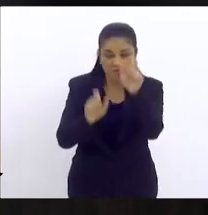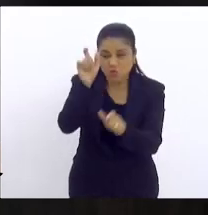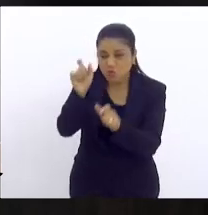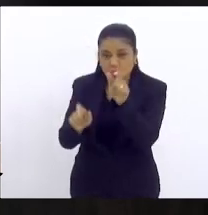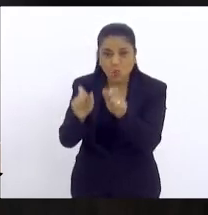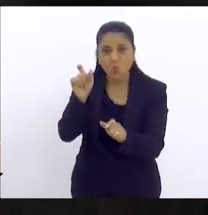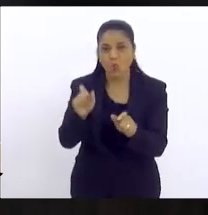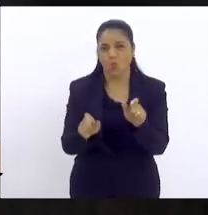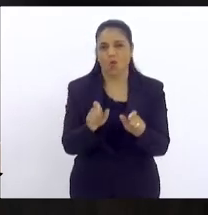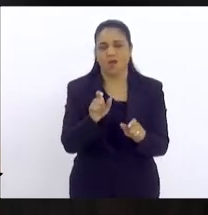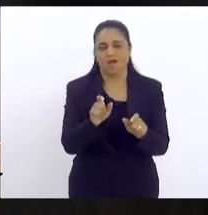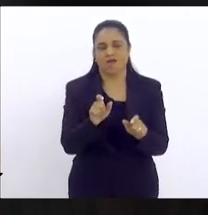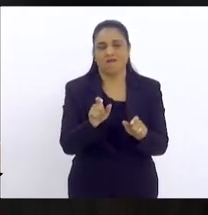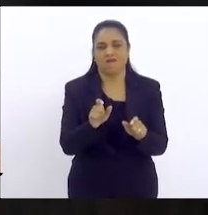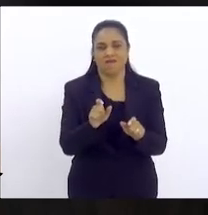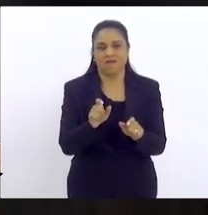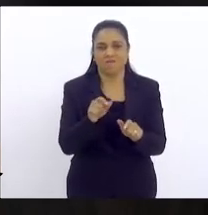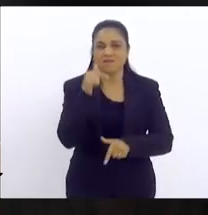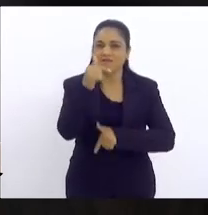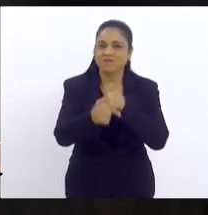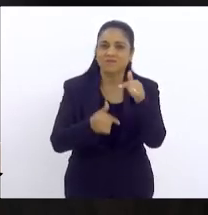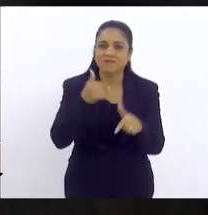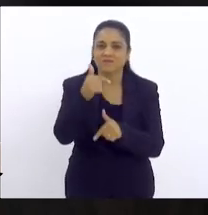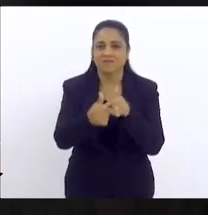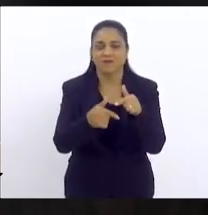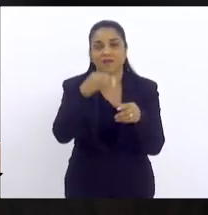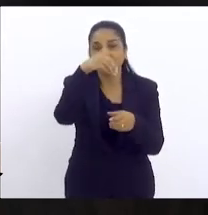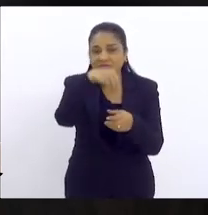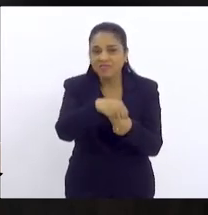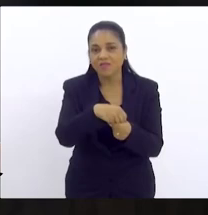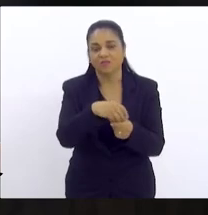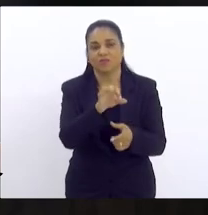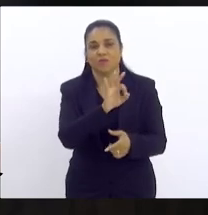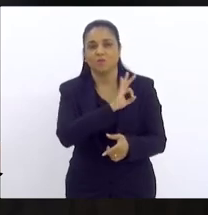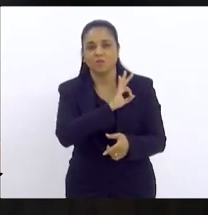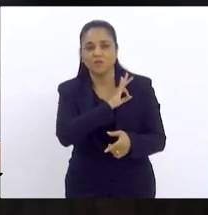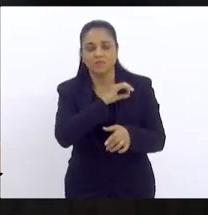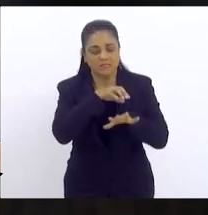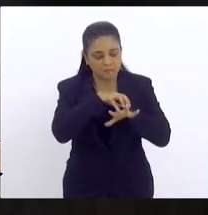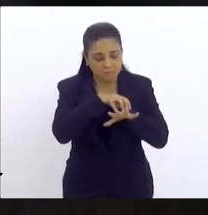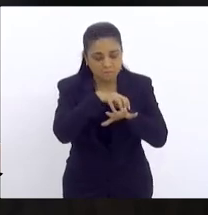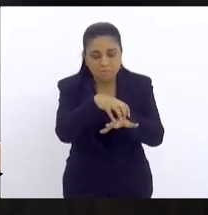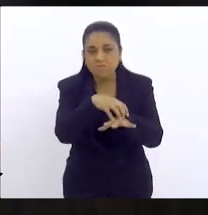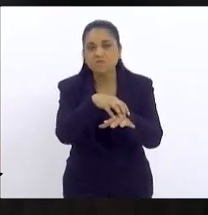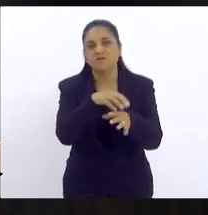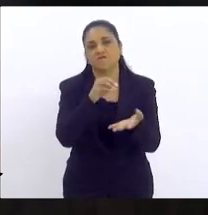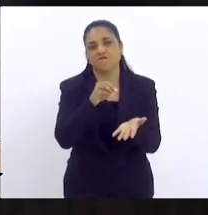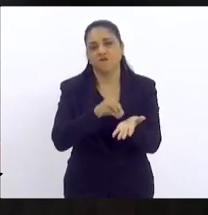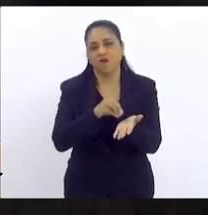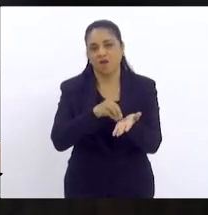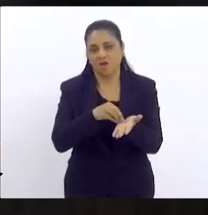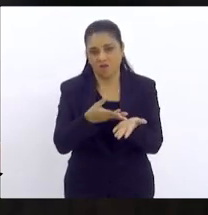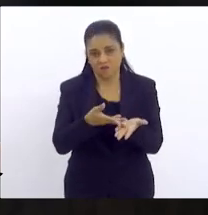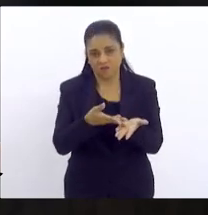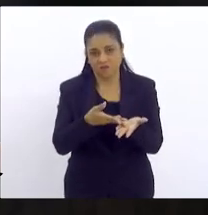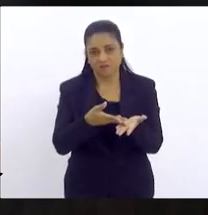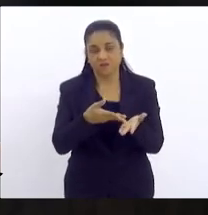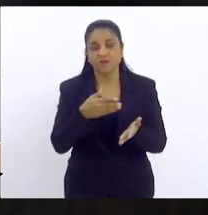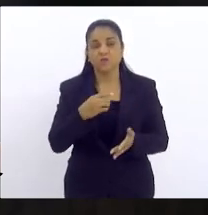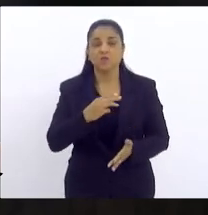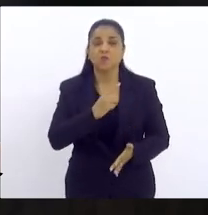nosso maior problema hoje é exatamente a questão de viaturas que é uma realidade tá aqui o Coronel Robson